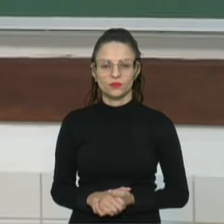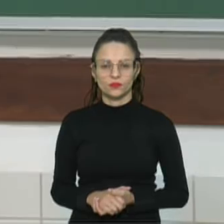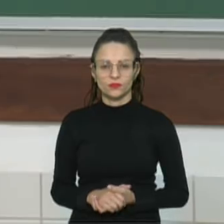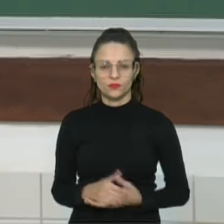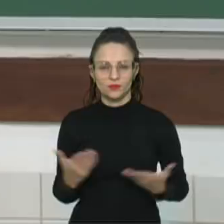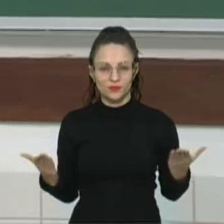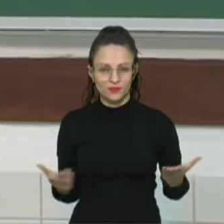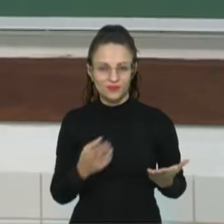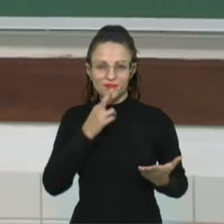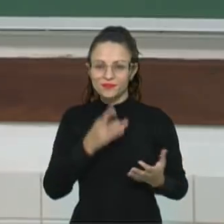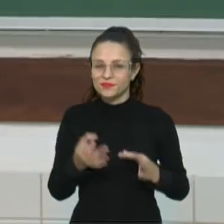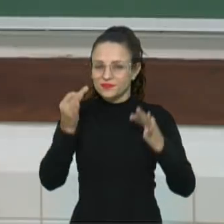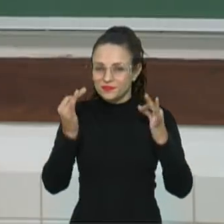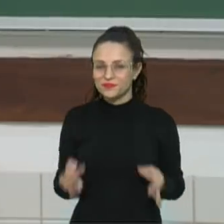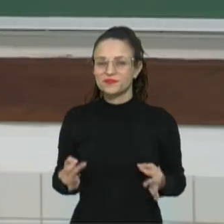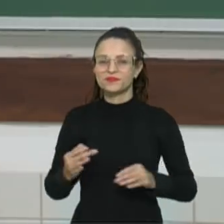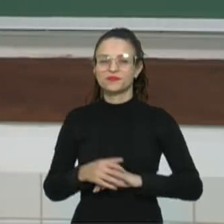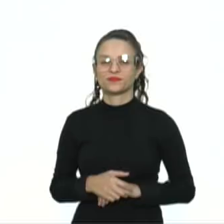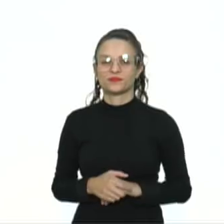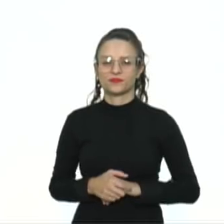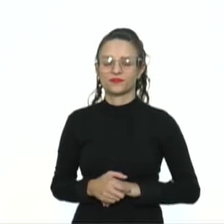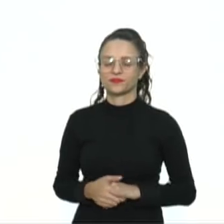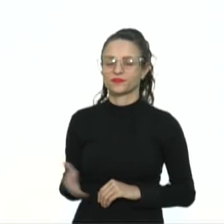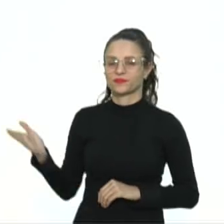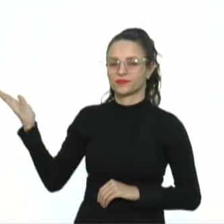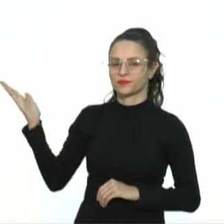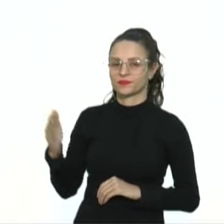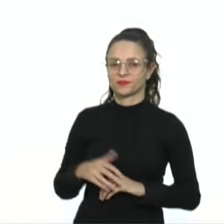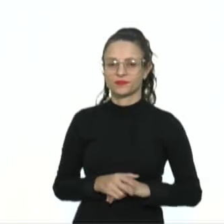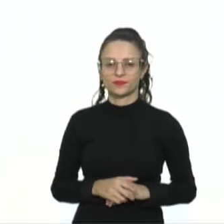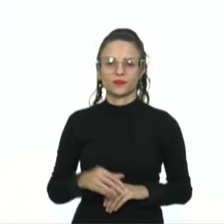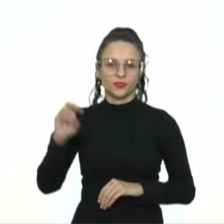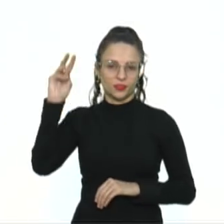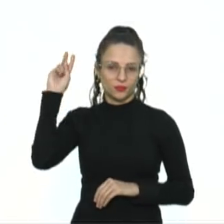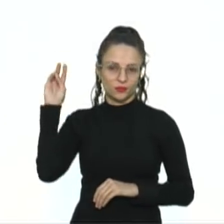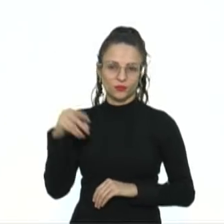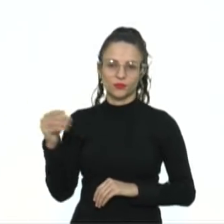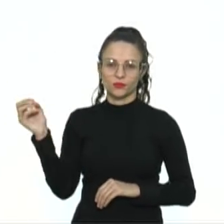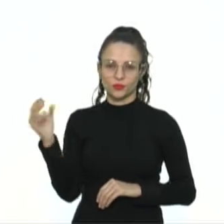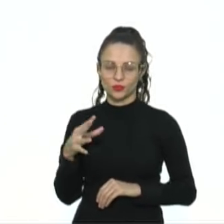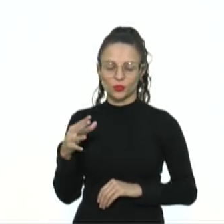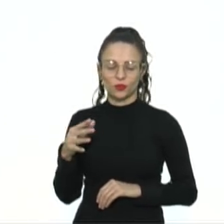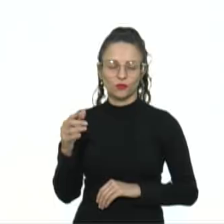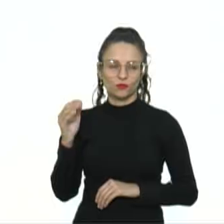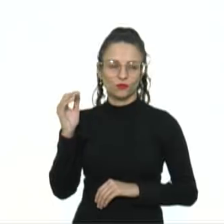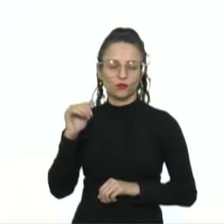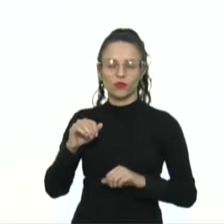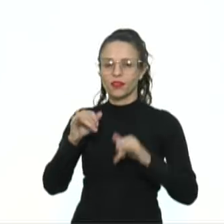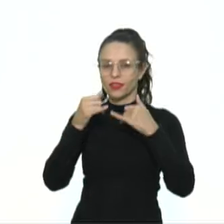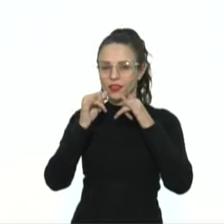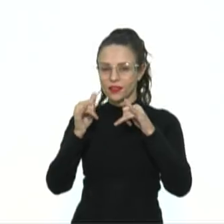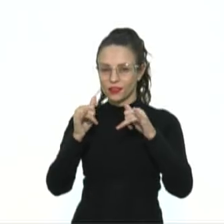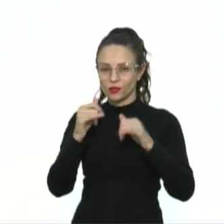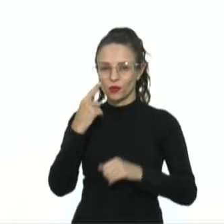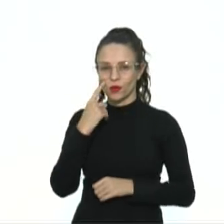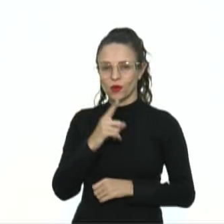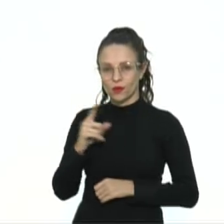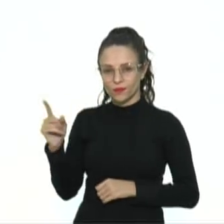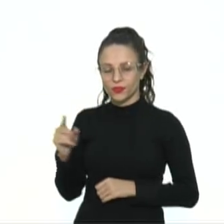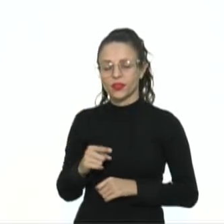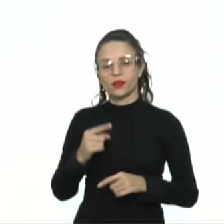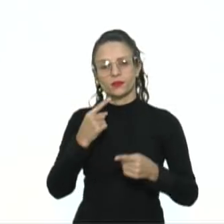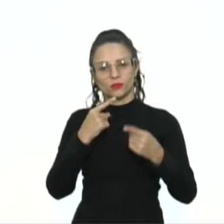E a resposta correta é letra A, antigo, novo e eletrônicos, né? Então fica assim a frase.